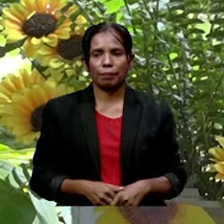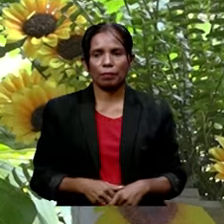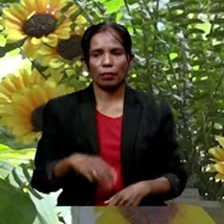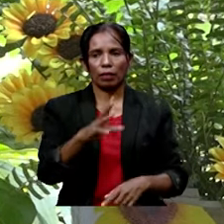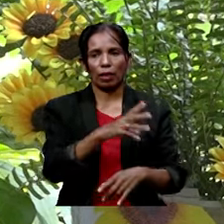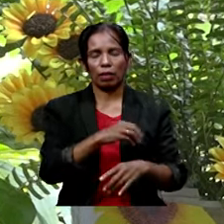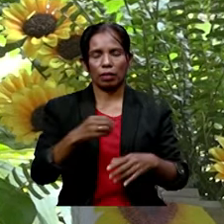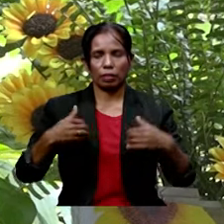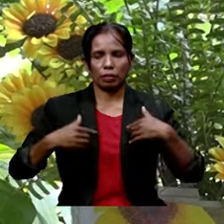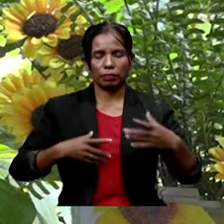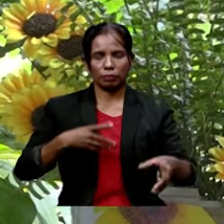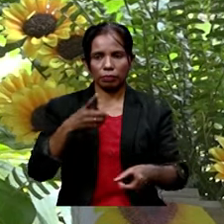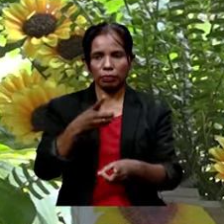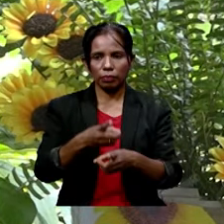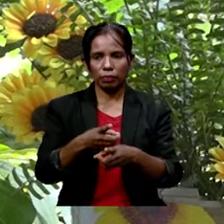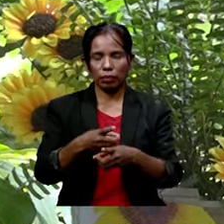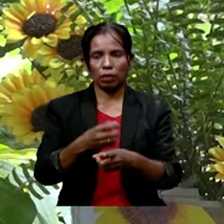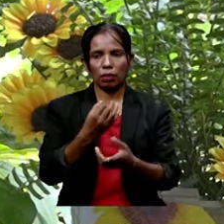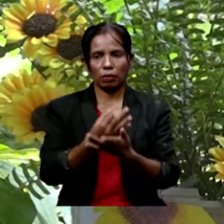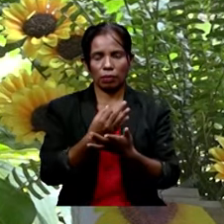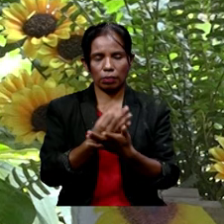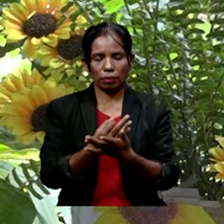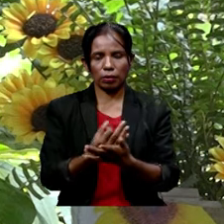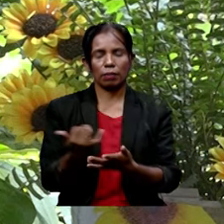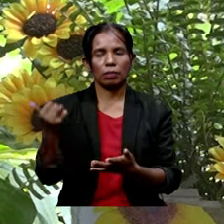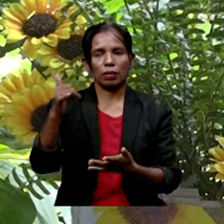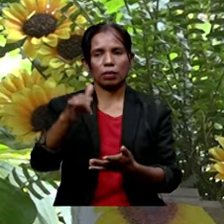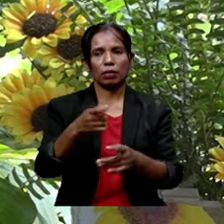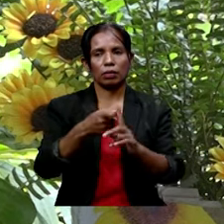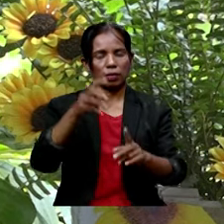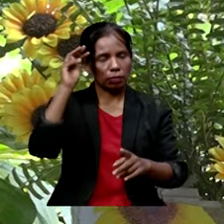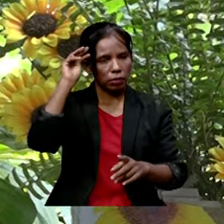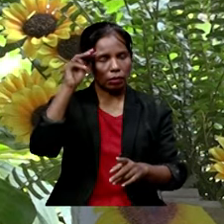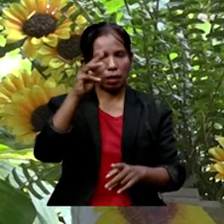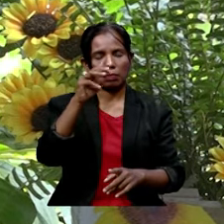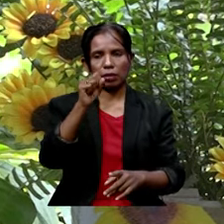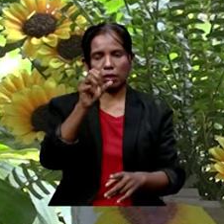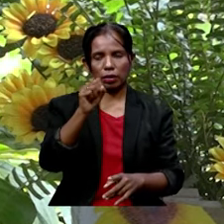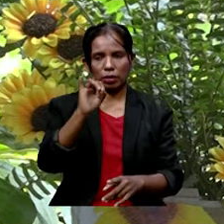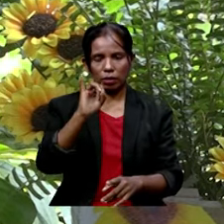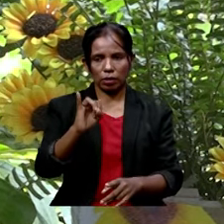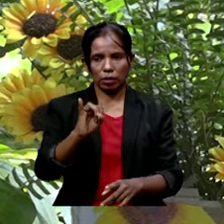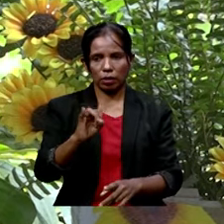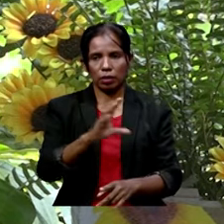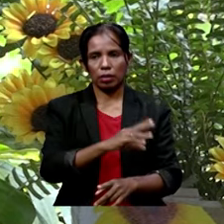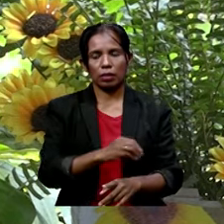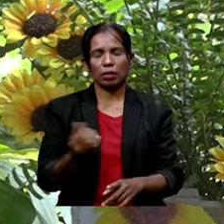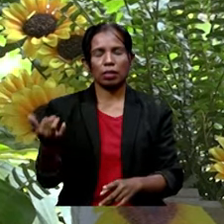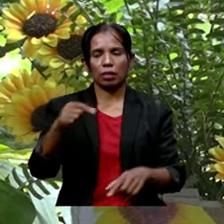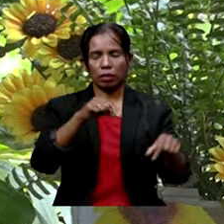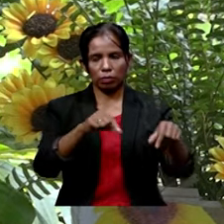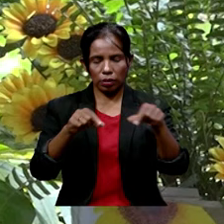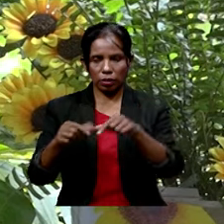mos ia direto tu hetan subsídio ba sirania husi ministério solidariedade ba sirania deficiência mesmo seria